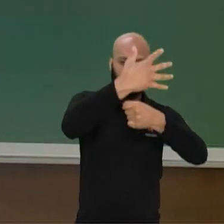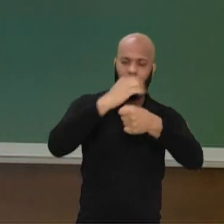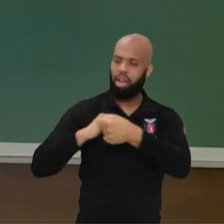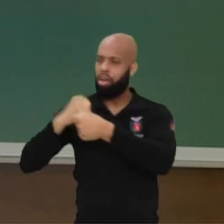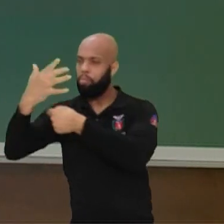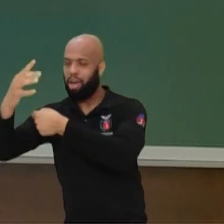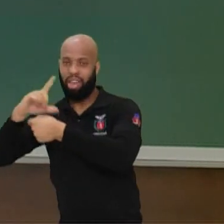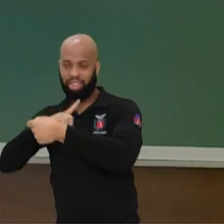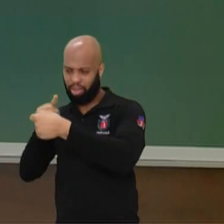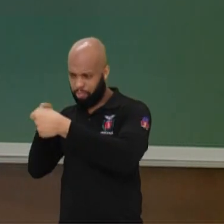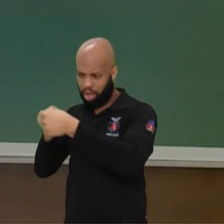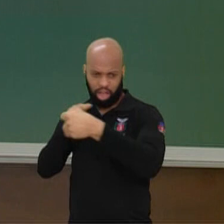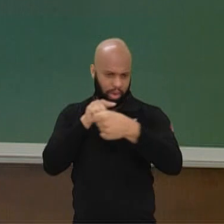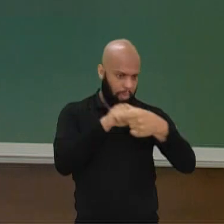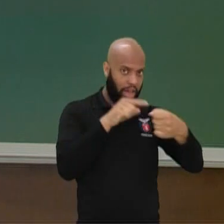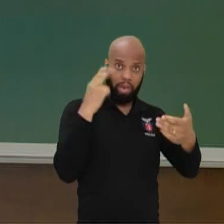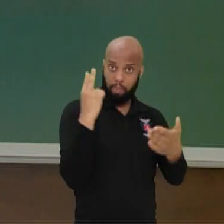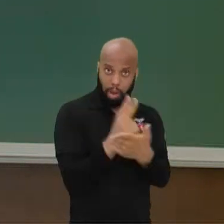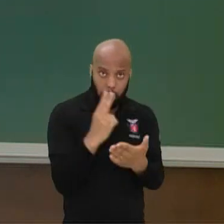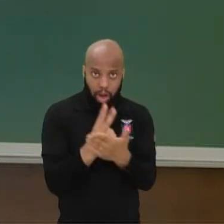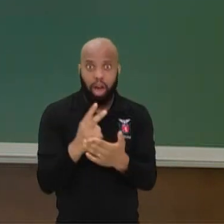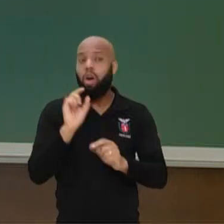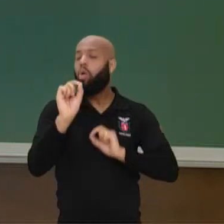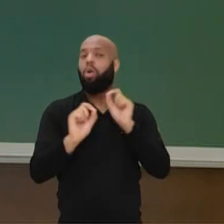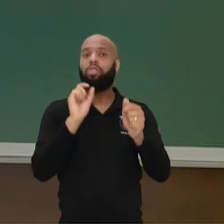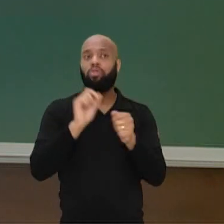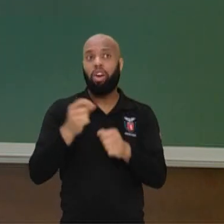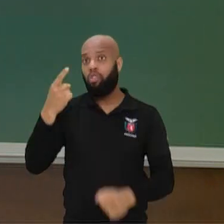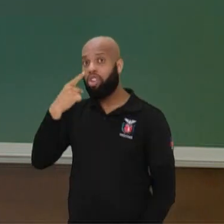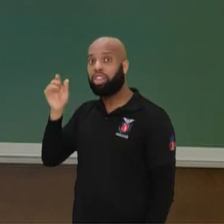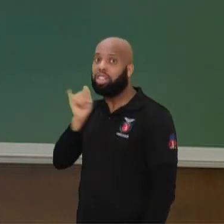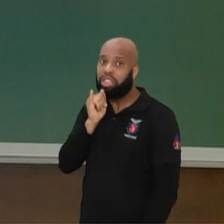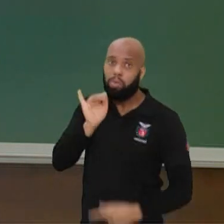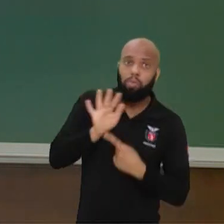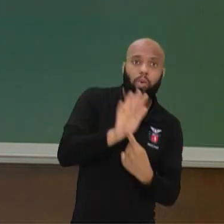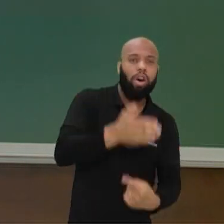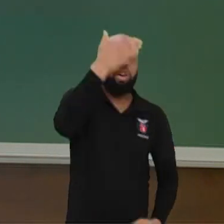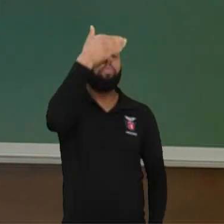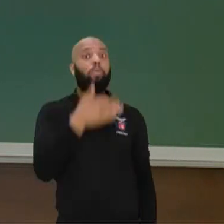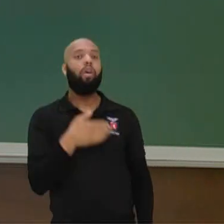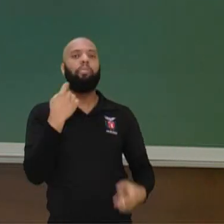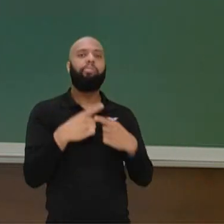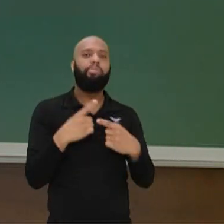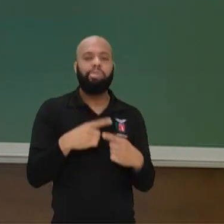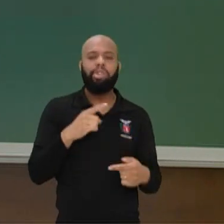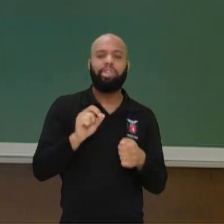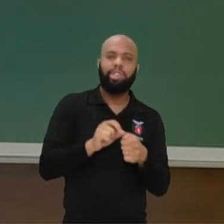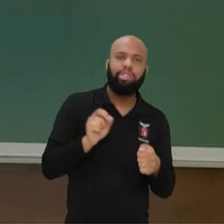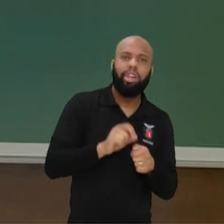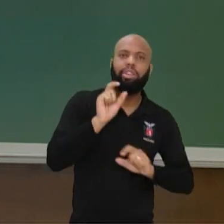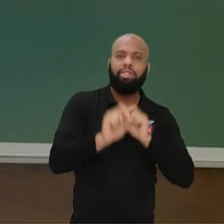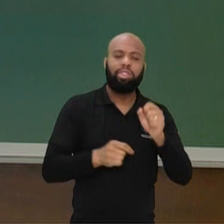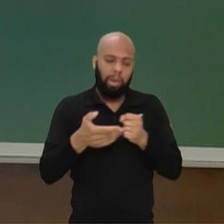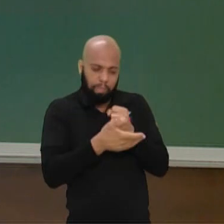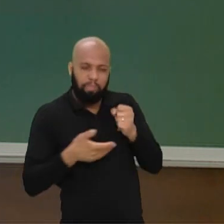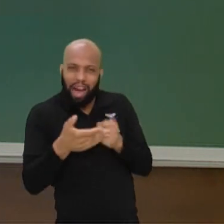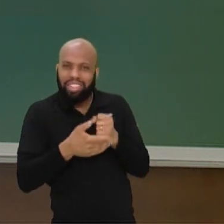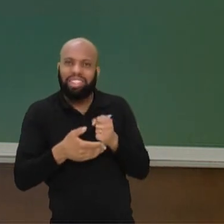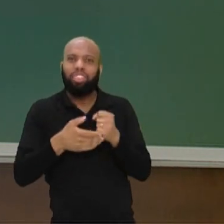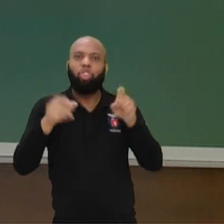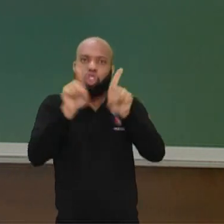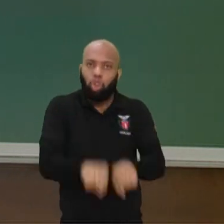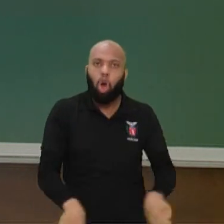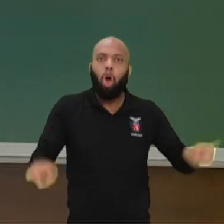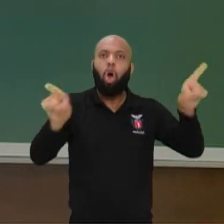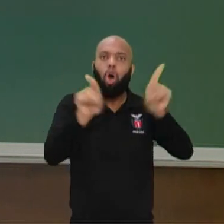aqui também colocado para vocês um exemplo para explicar, para justificar por que a gente repete a base e subtrai os